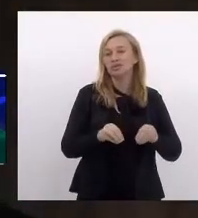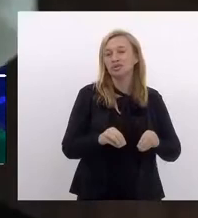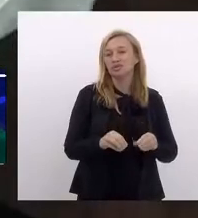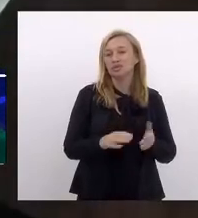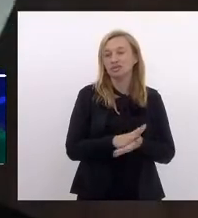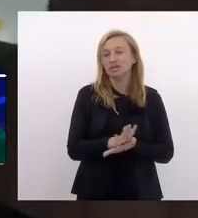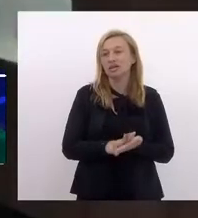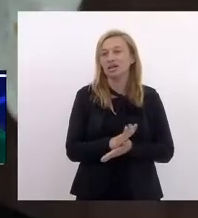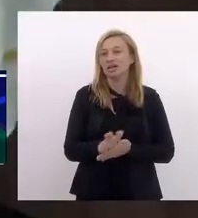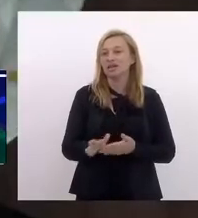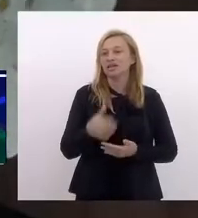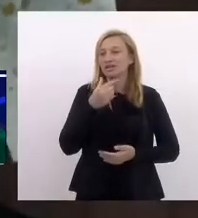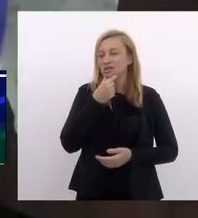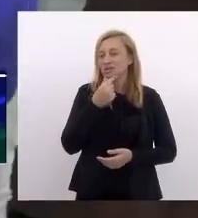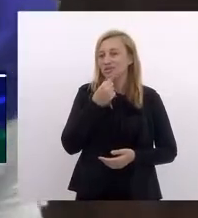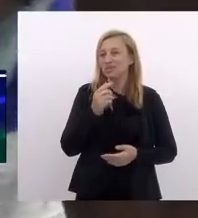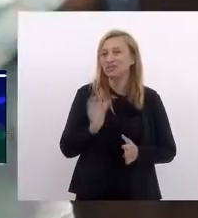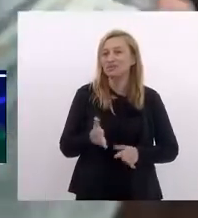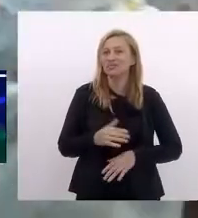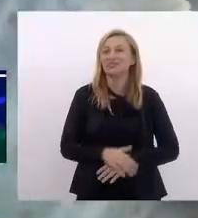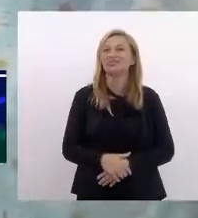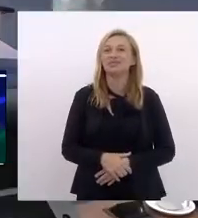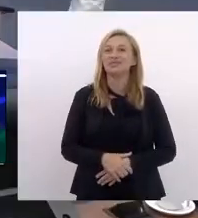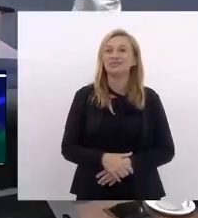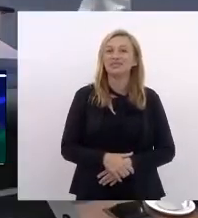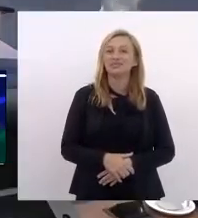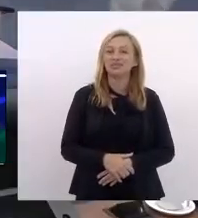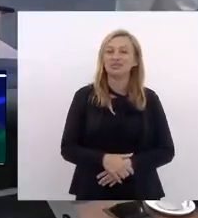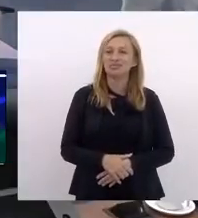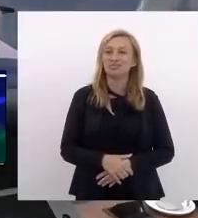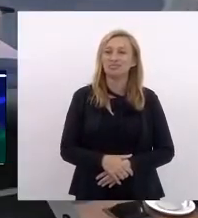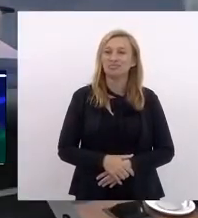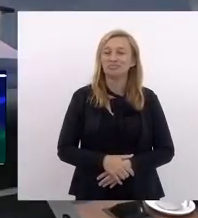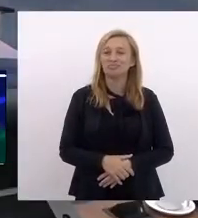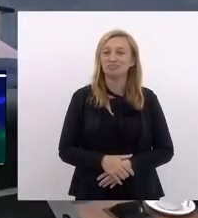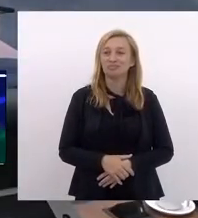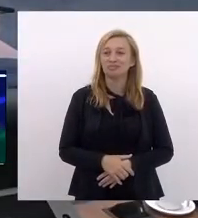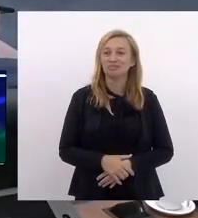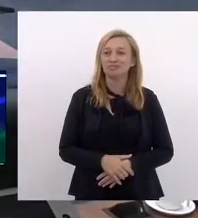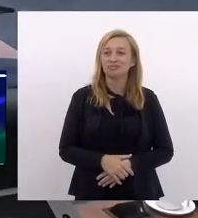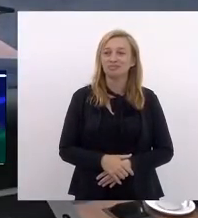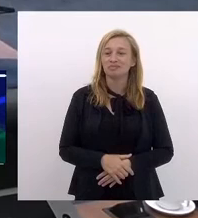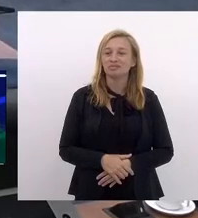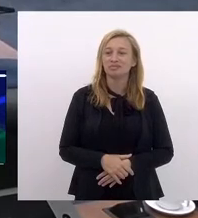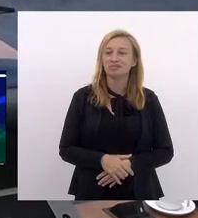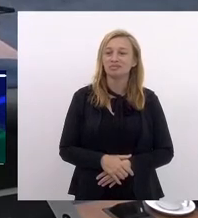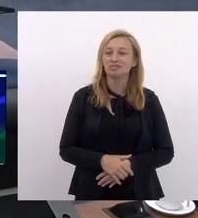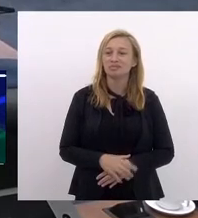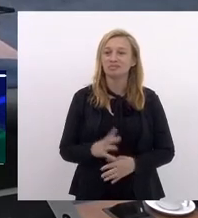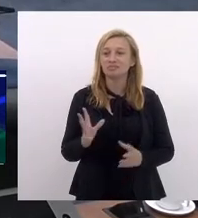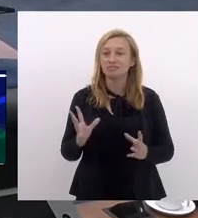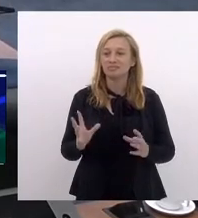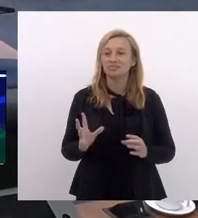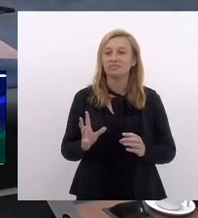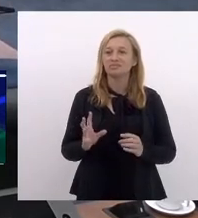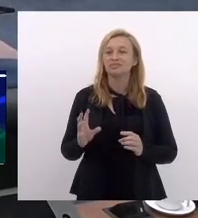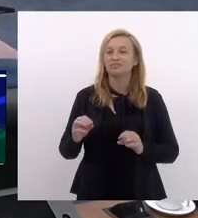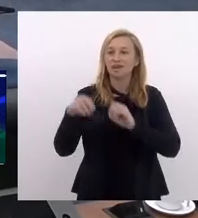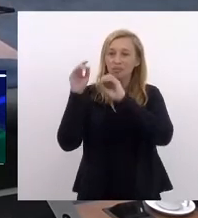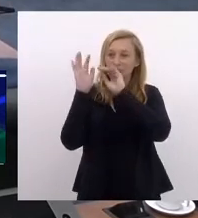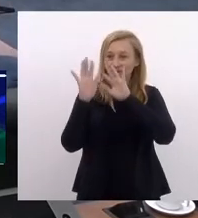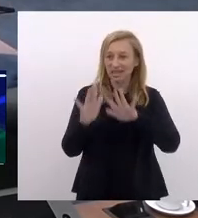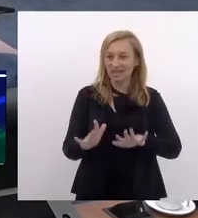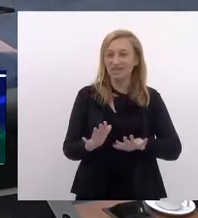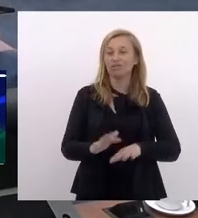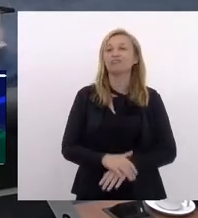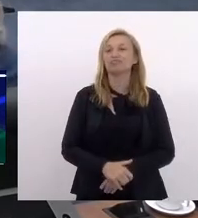estão reconhecidos. Parabéns. É bom ter a coautoria do Samuel, que não dá santidade para o... É verdade. Dá unção. Dá bênção. Dá unção e bênção.